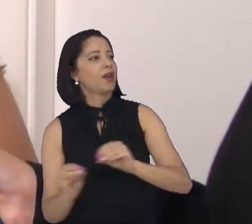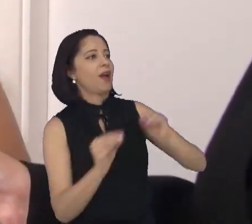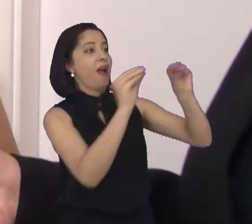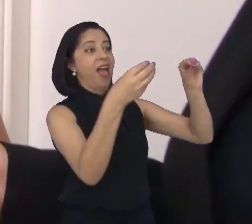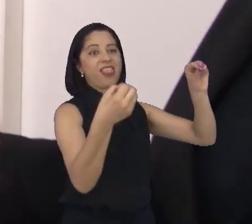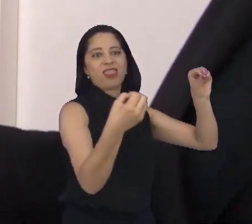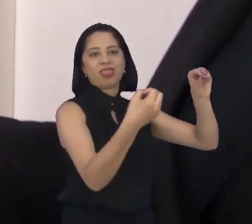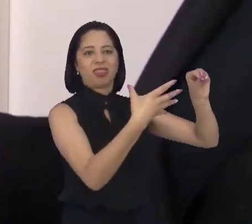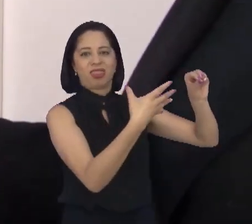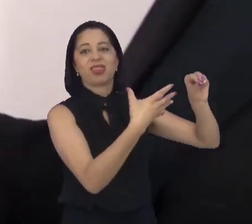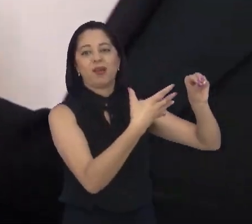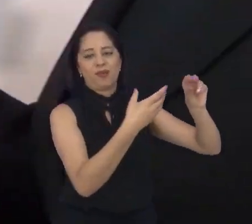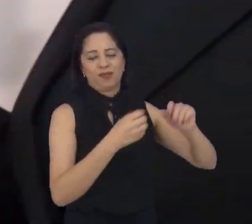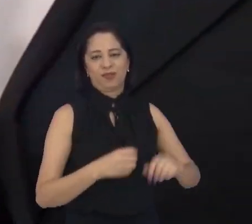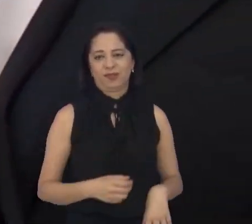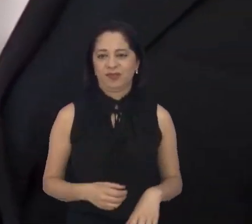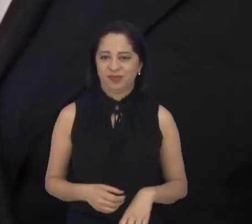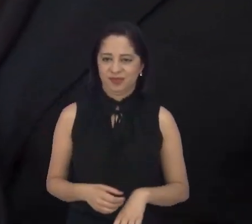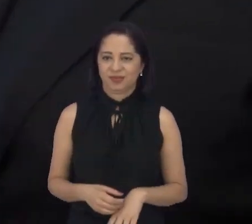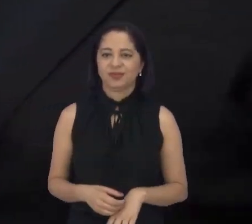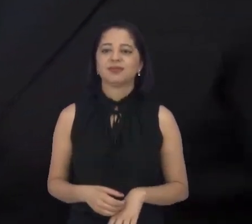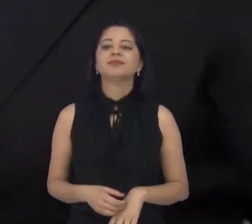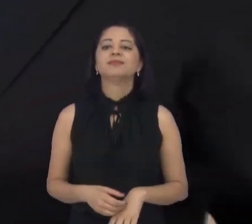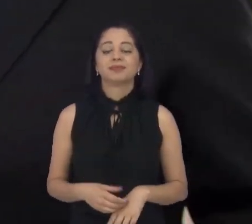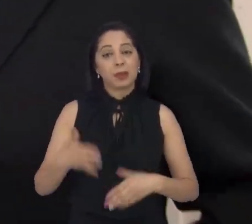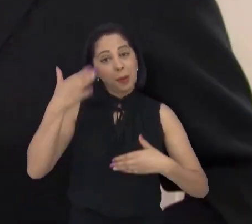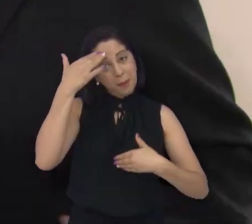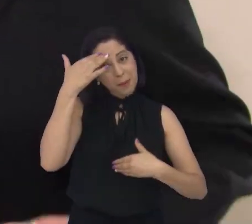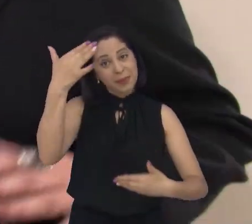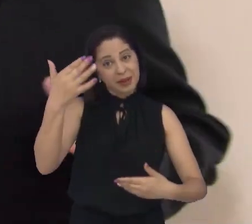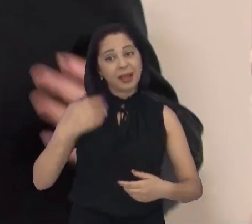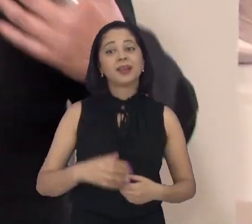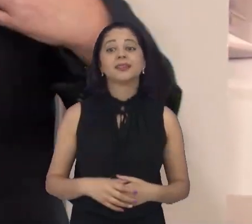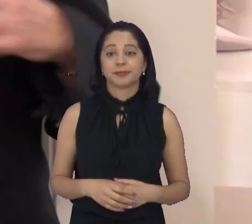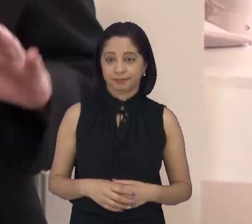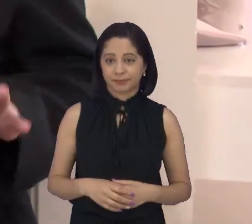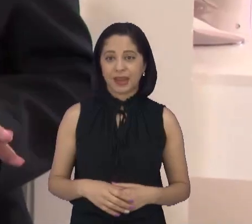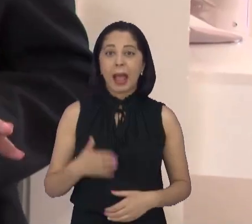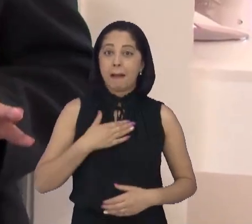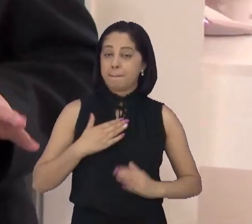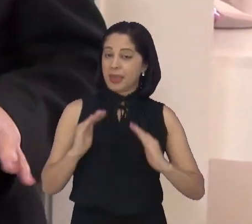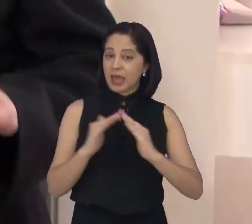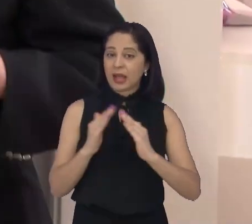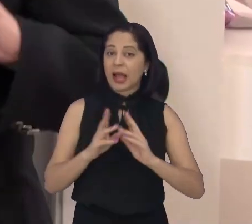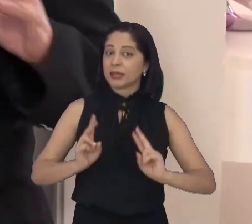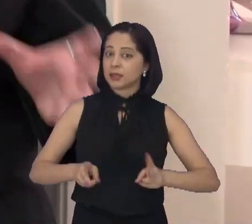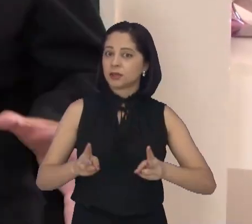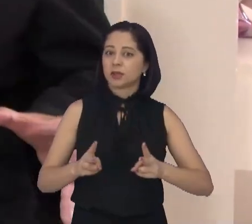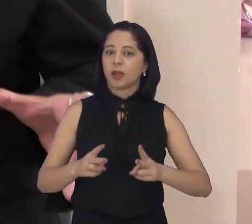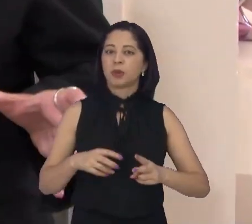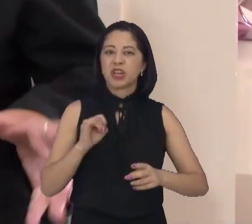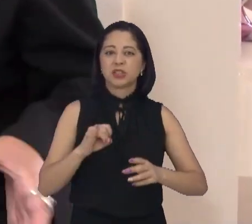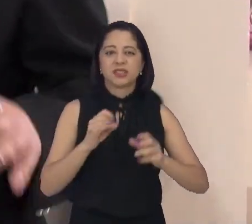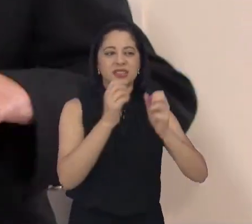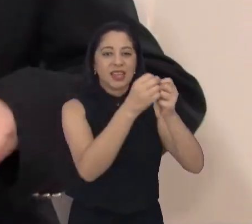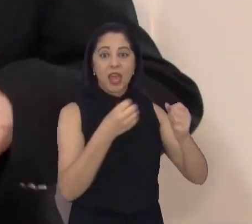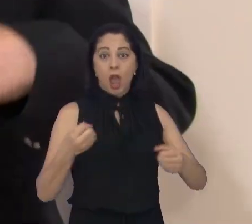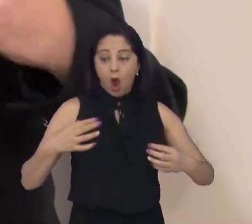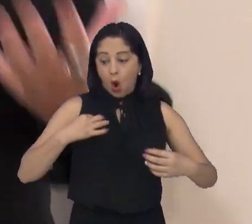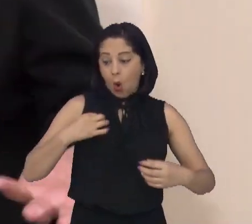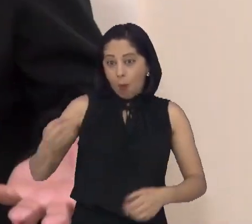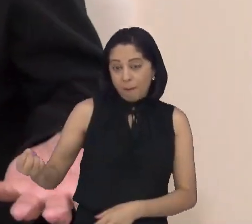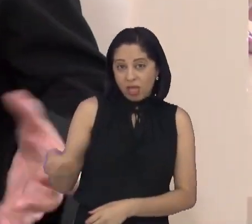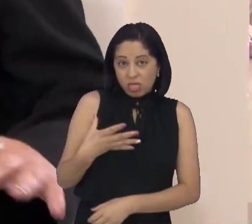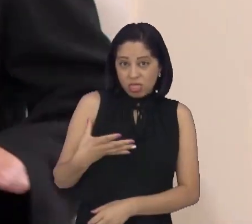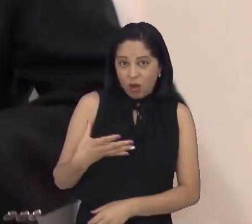dentro do seu armário e dentro da sua vida. Obrigada, viu, Milena? É isso, Gi. Na minha casa eu faço o seguinte, quando eu compro uma roupa nova ou quando